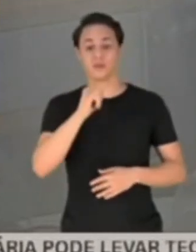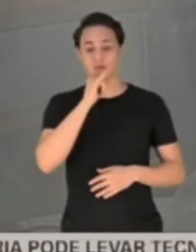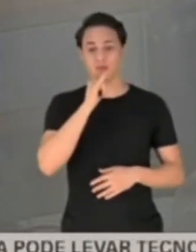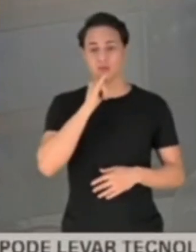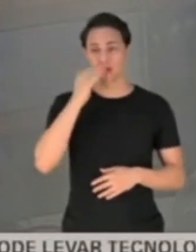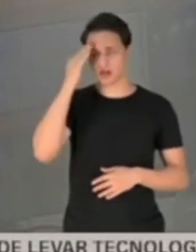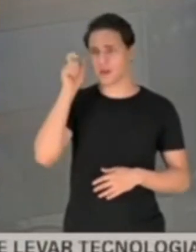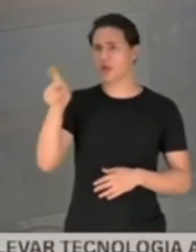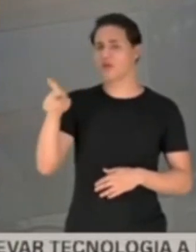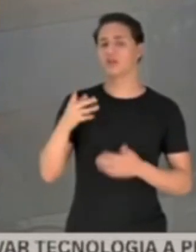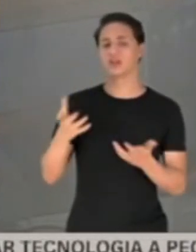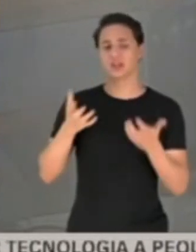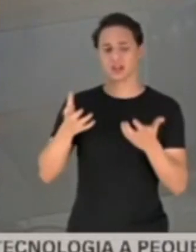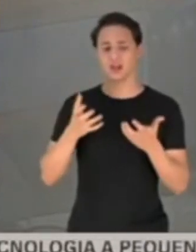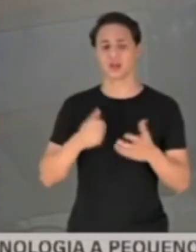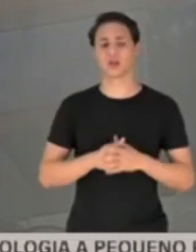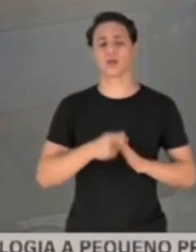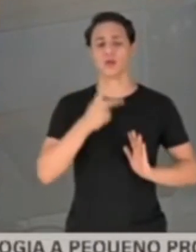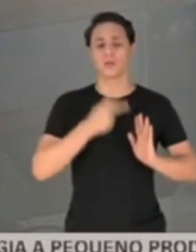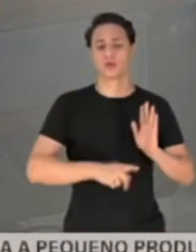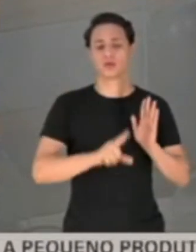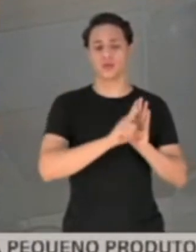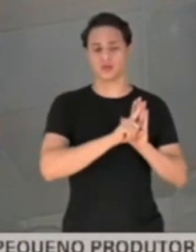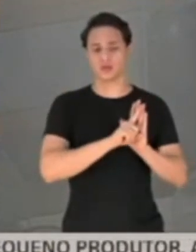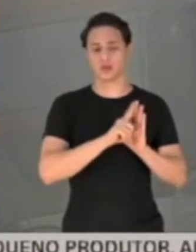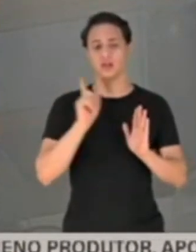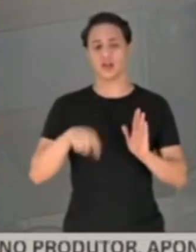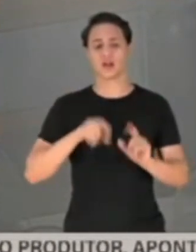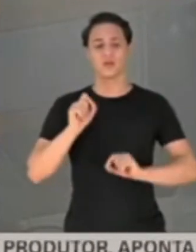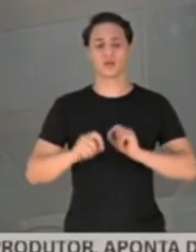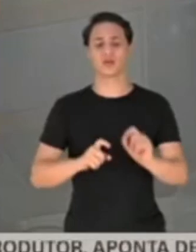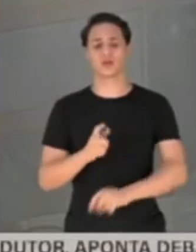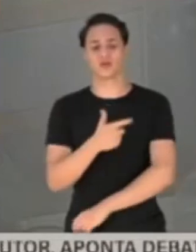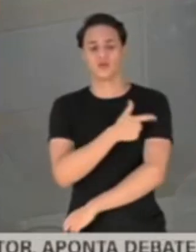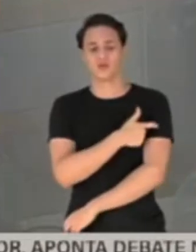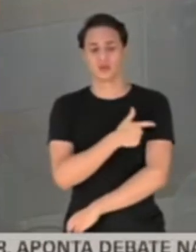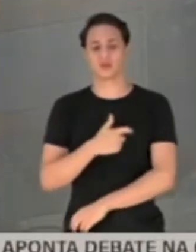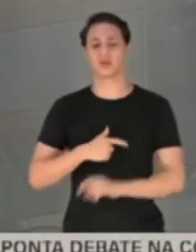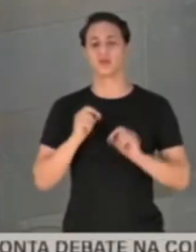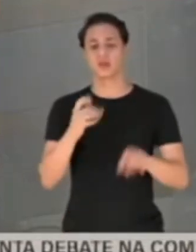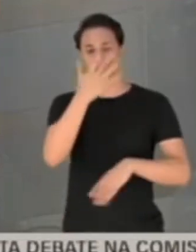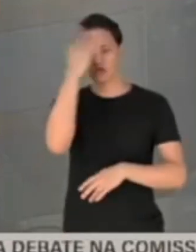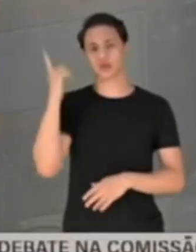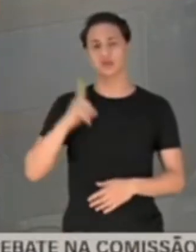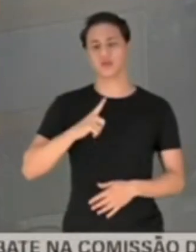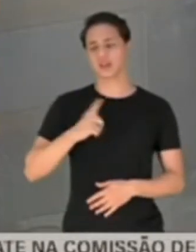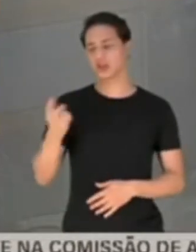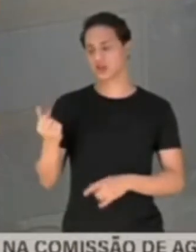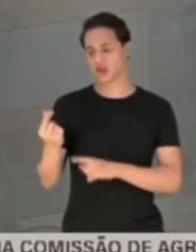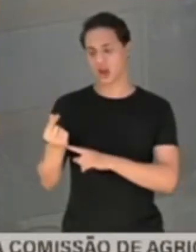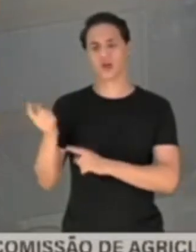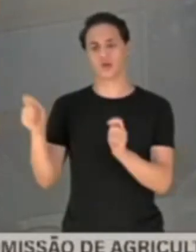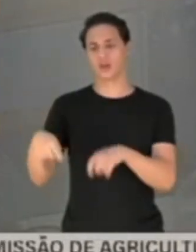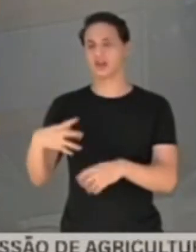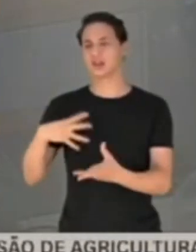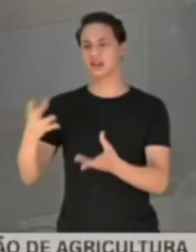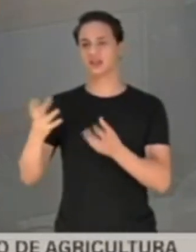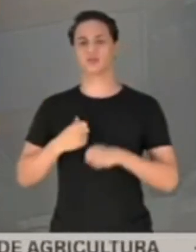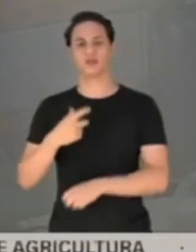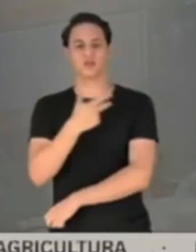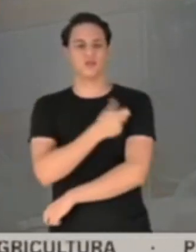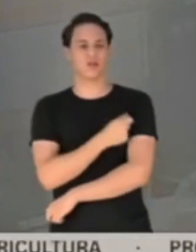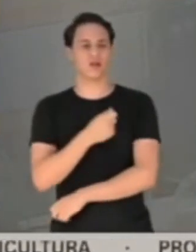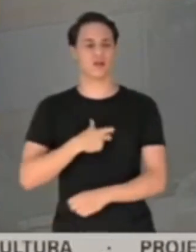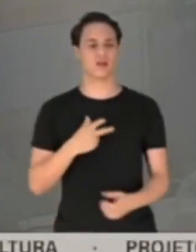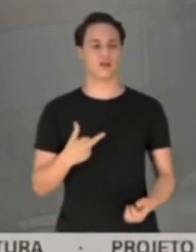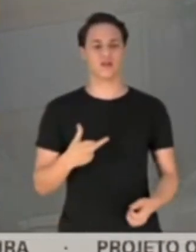que o senhor queria com aquele projeto de lei? Era vacinar, era que quem tivesse dinheiro pudesse vacinar os